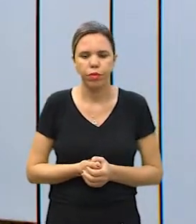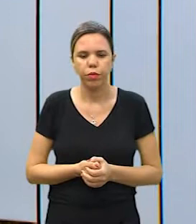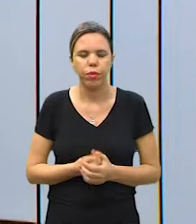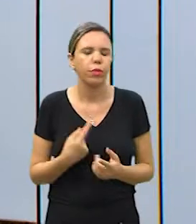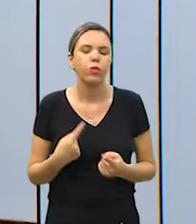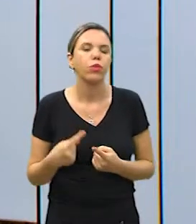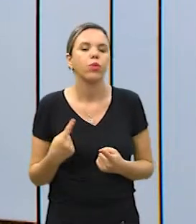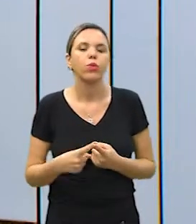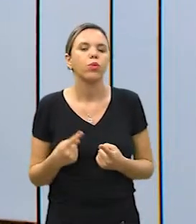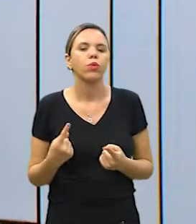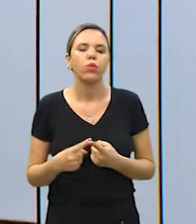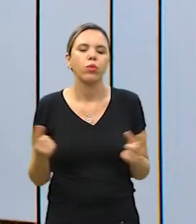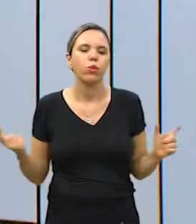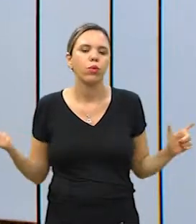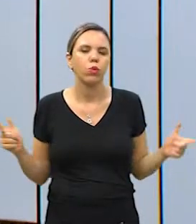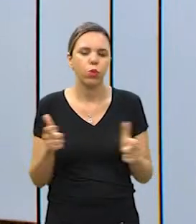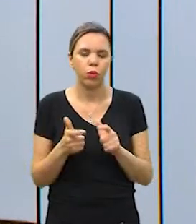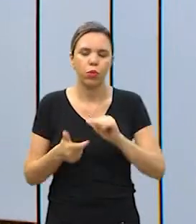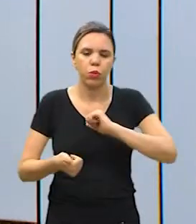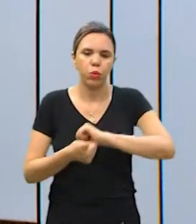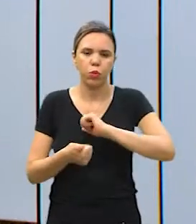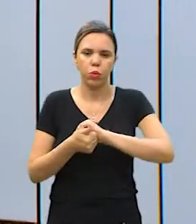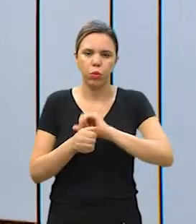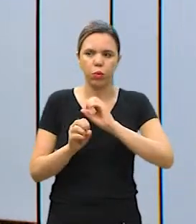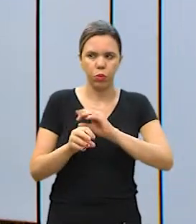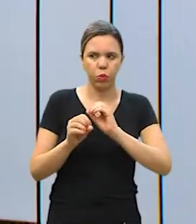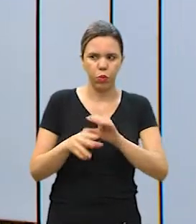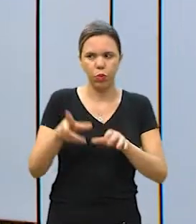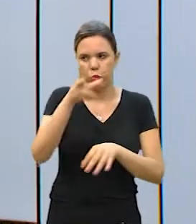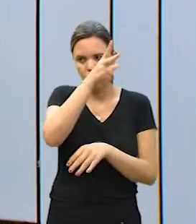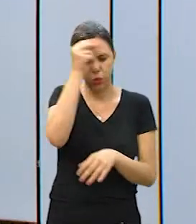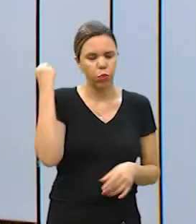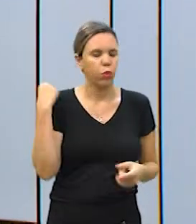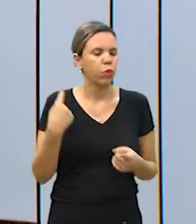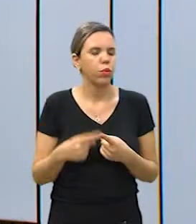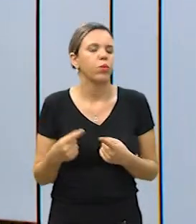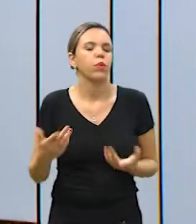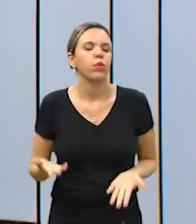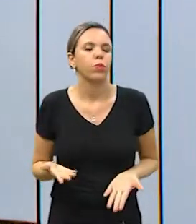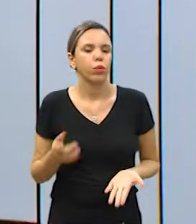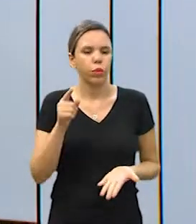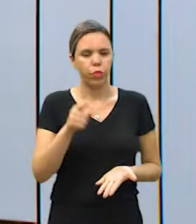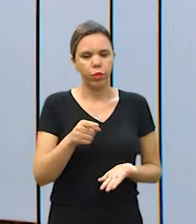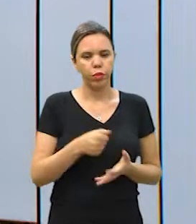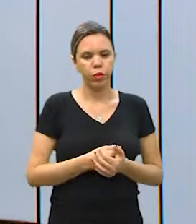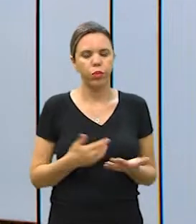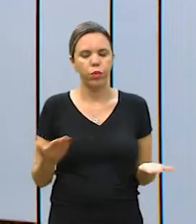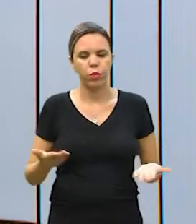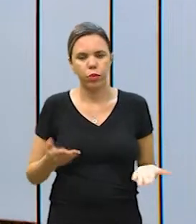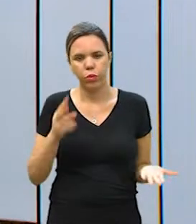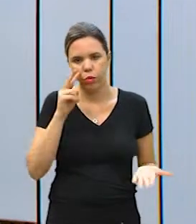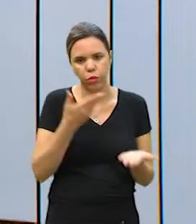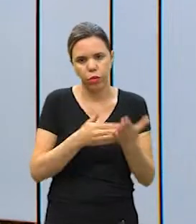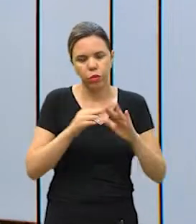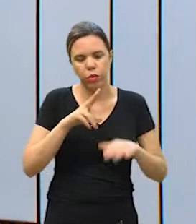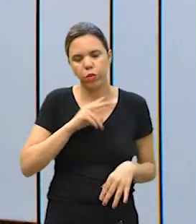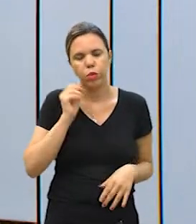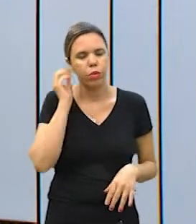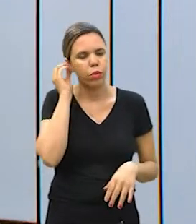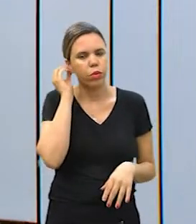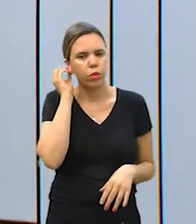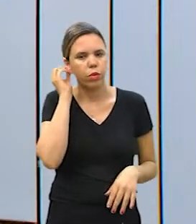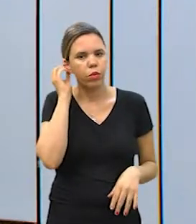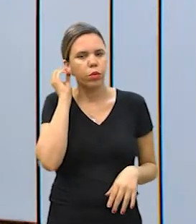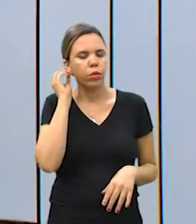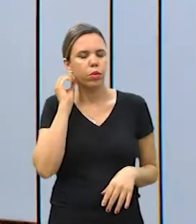por que está caindo tanto a qualidade da educação pública? você hoje vê numa escola